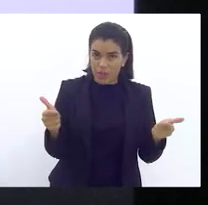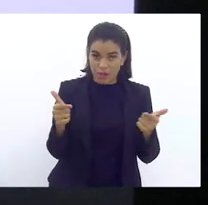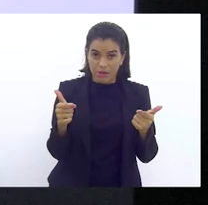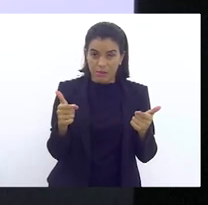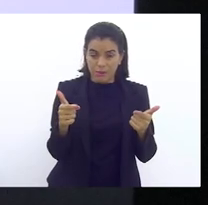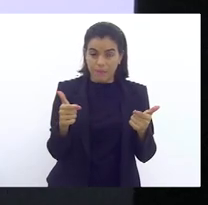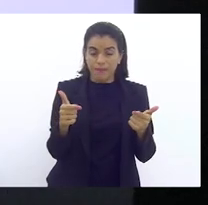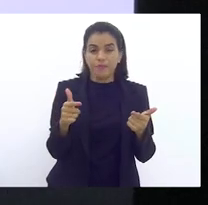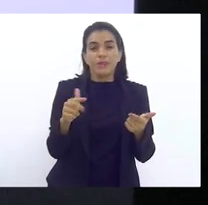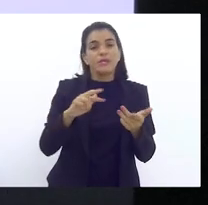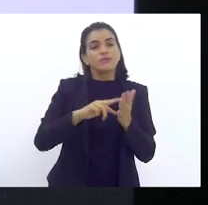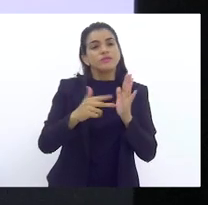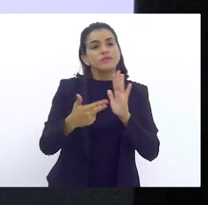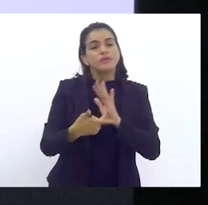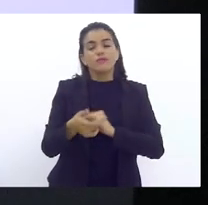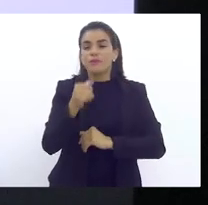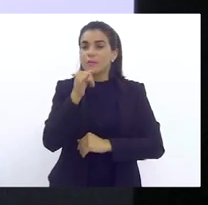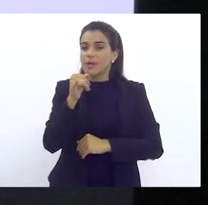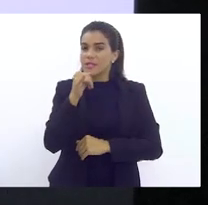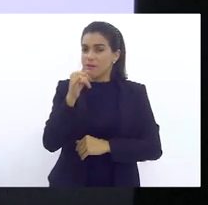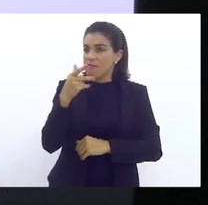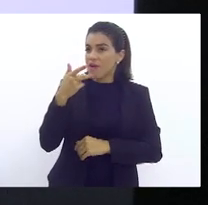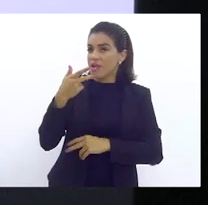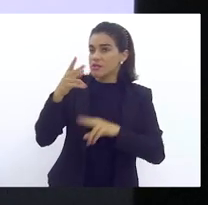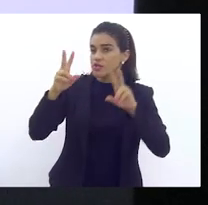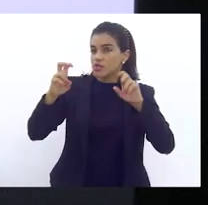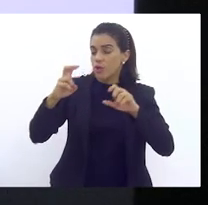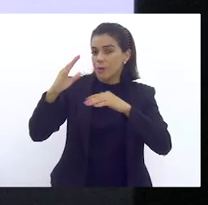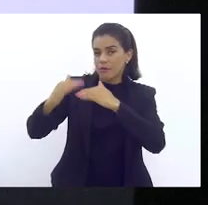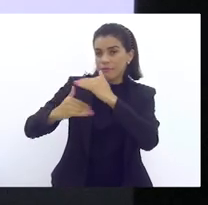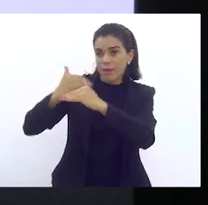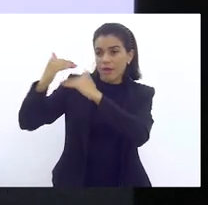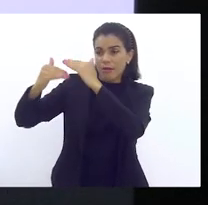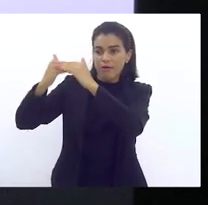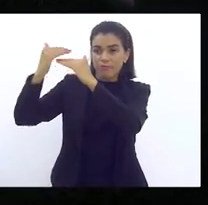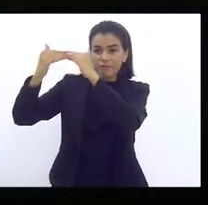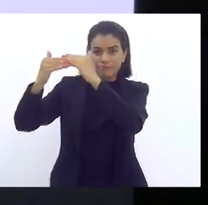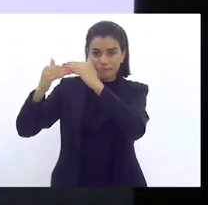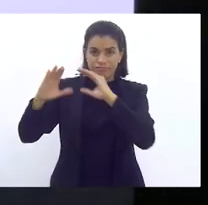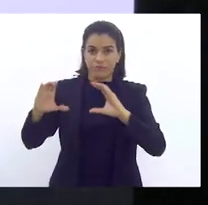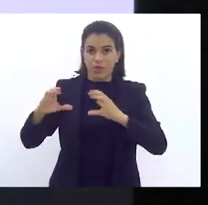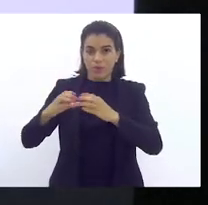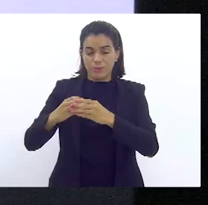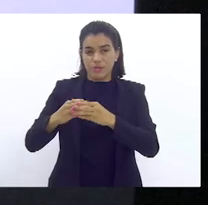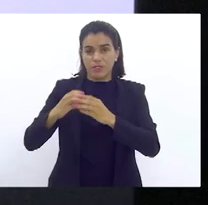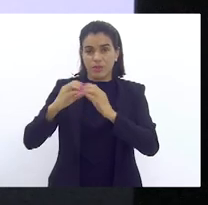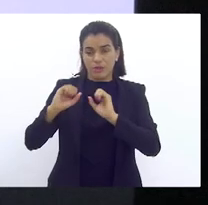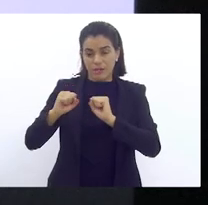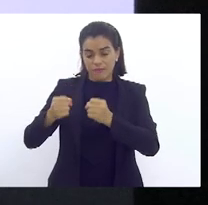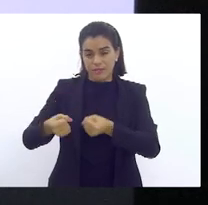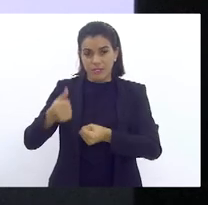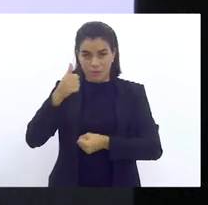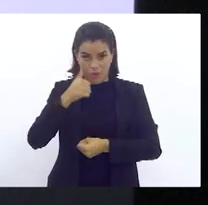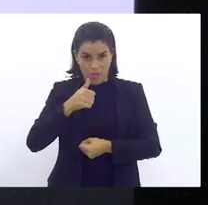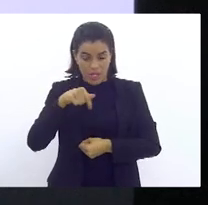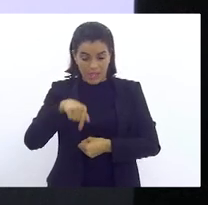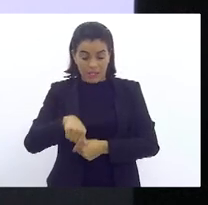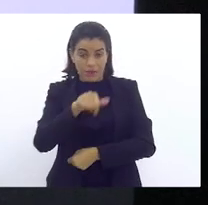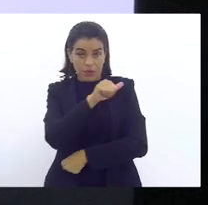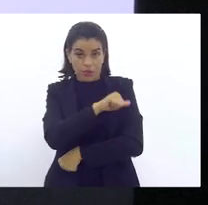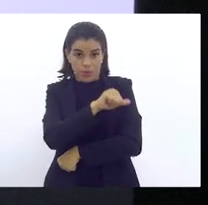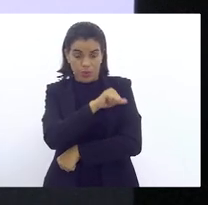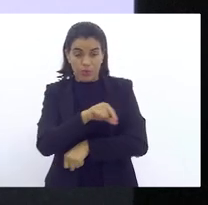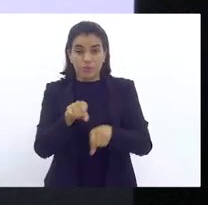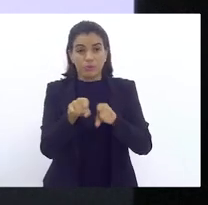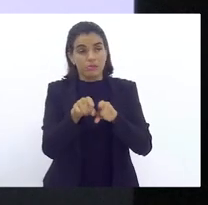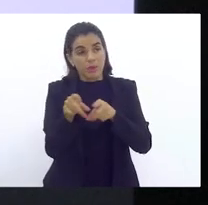seja falar do avanço que a comissão eh das mulheres fazem aqui no Rio de Janeiro e observar